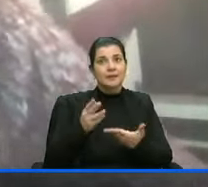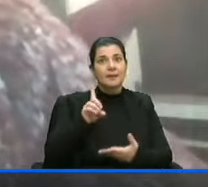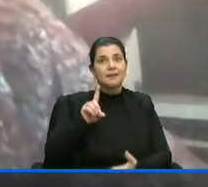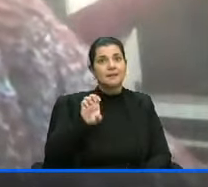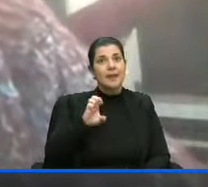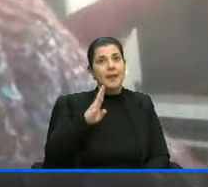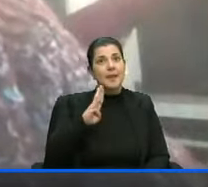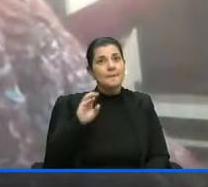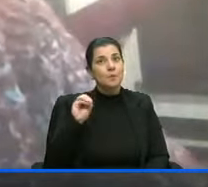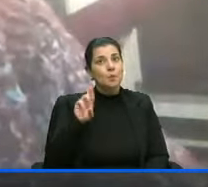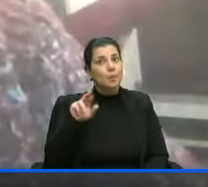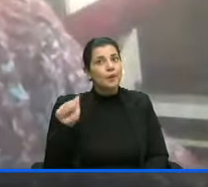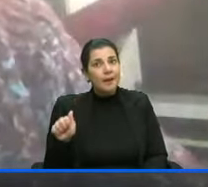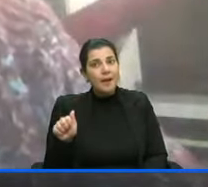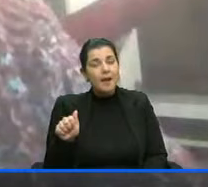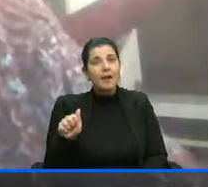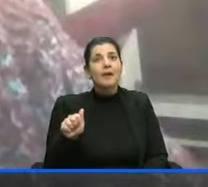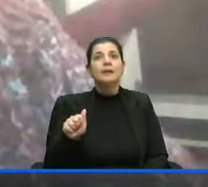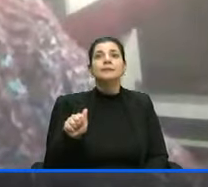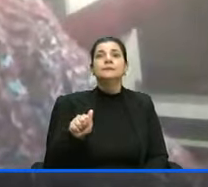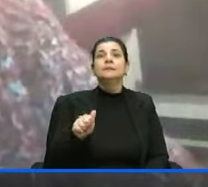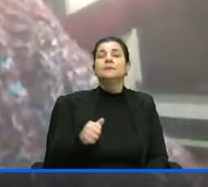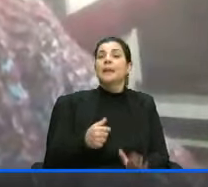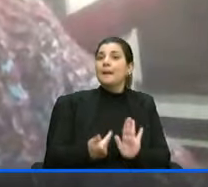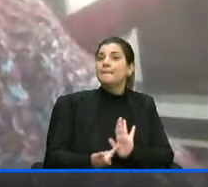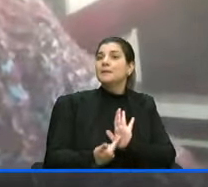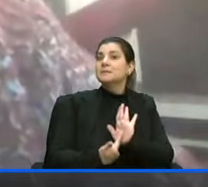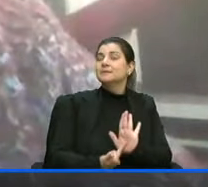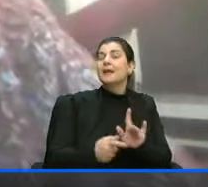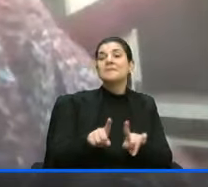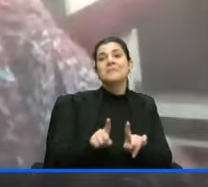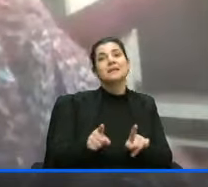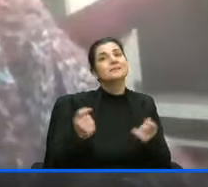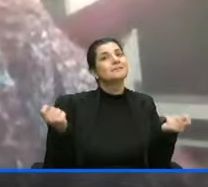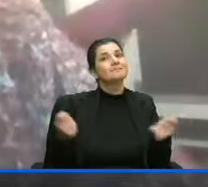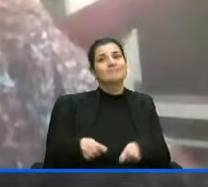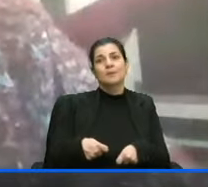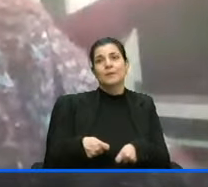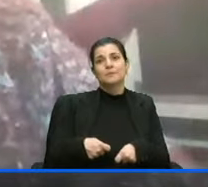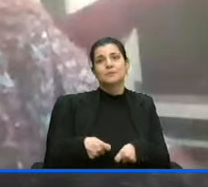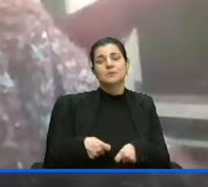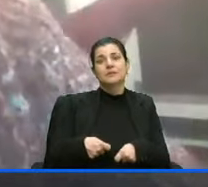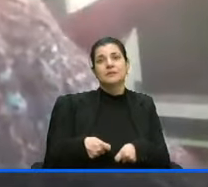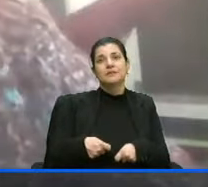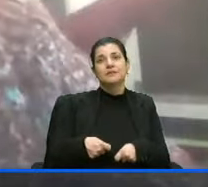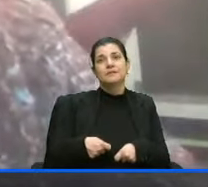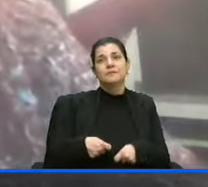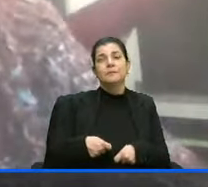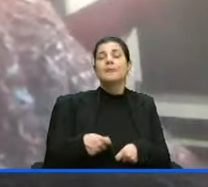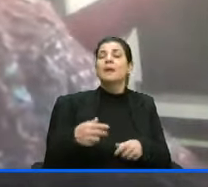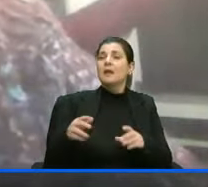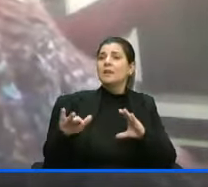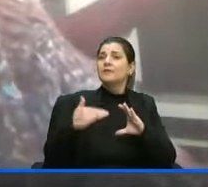apresentar, trabalhar um pouco mais, mas não era possível, e ela me mandou o link, eu